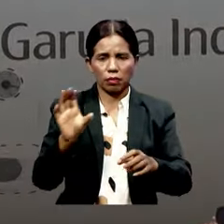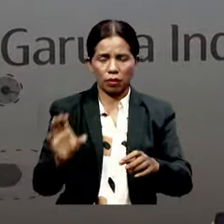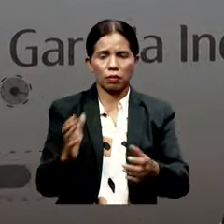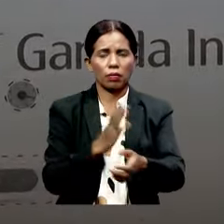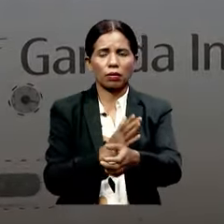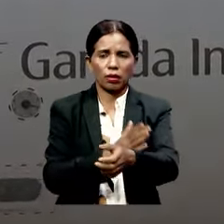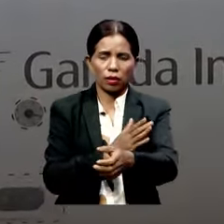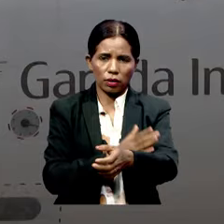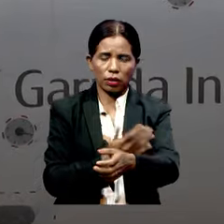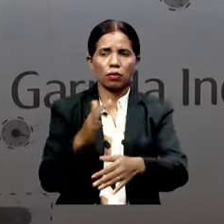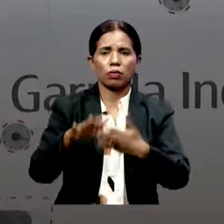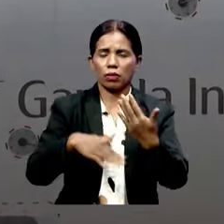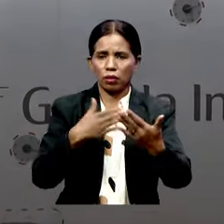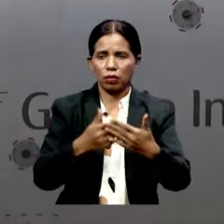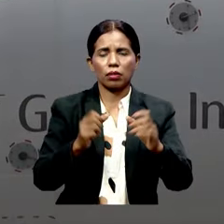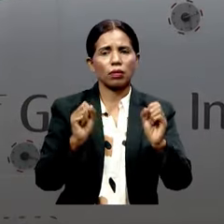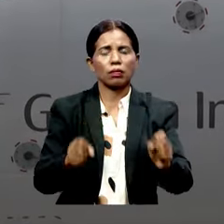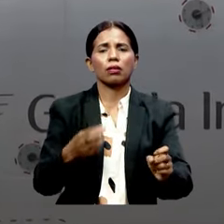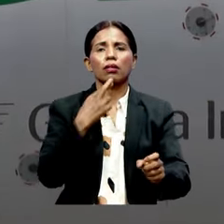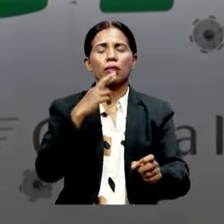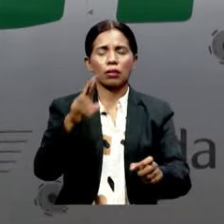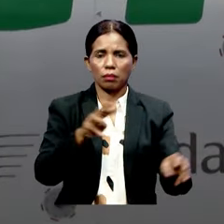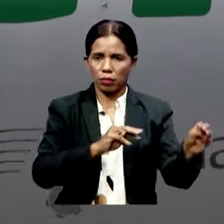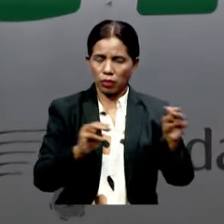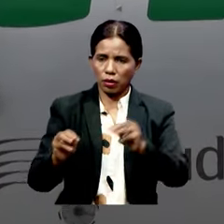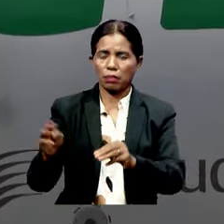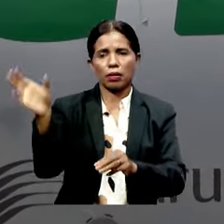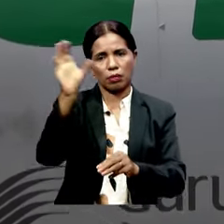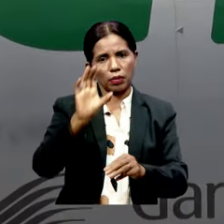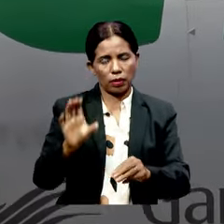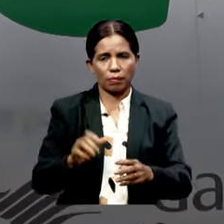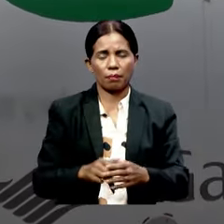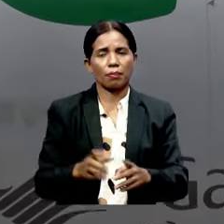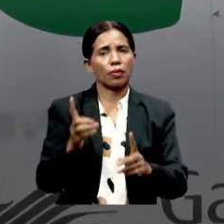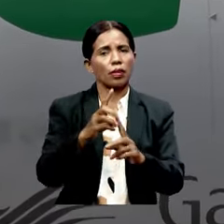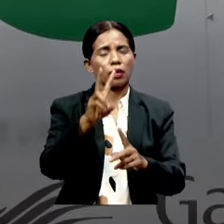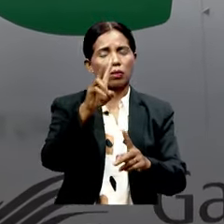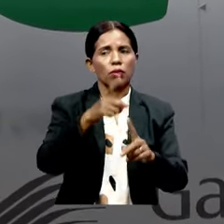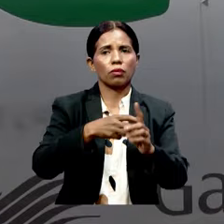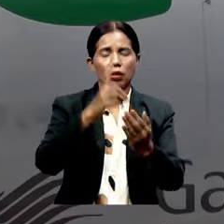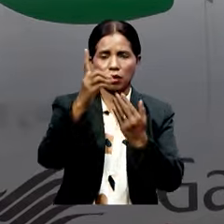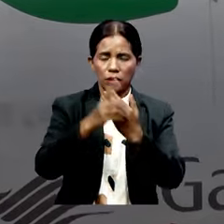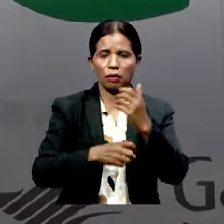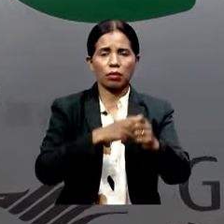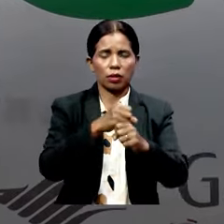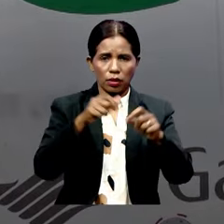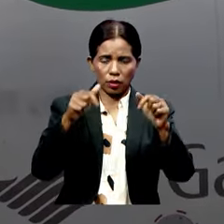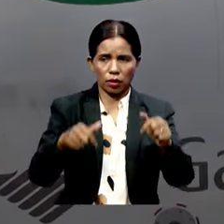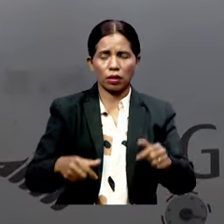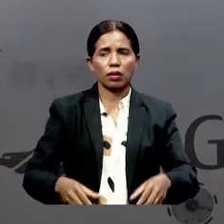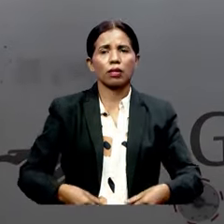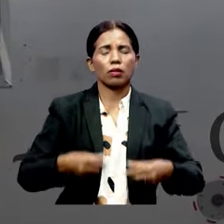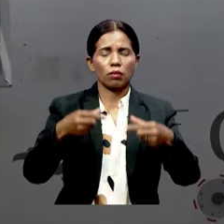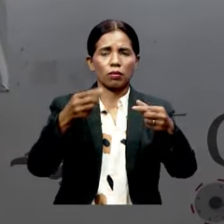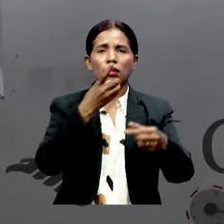ação coordenada sira ho de responde ba mudança climática. E a Loron Rua Fulan Dezembro tina ne orta se entrega